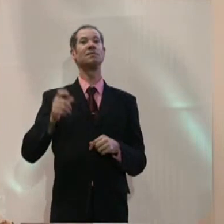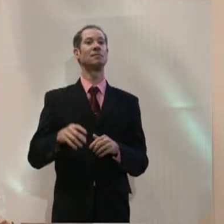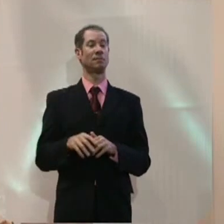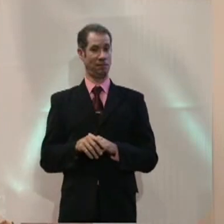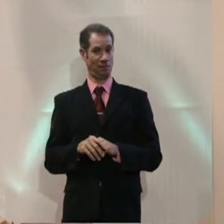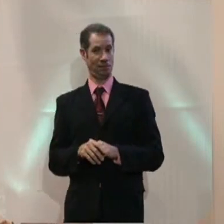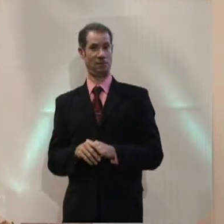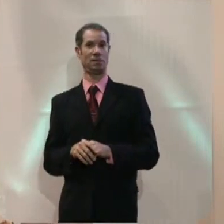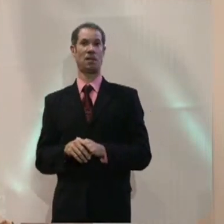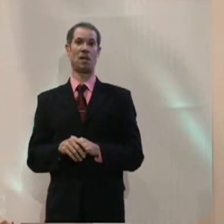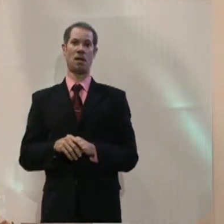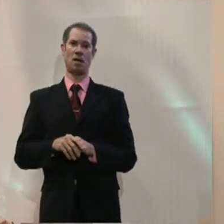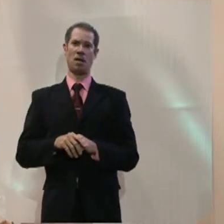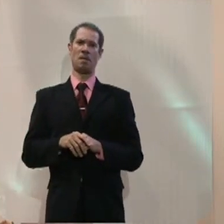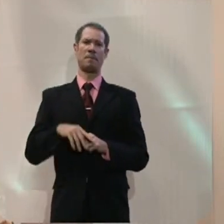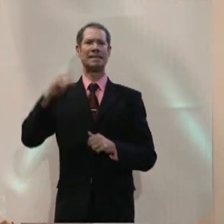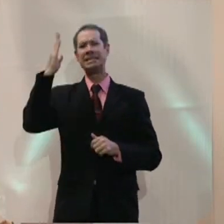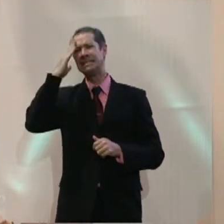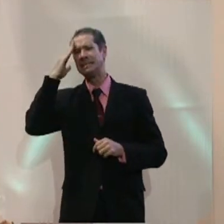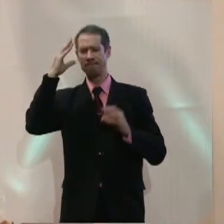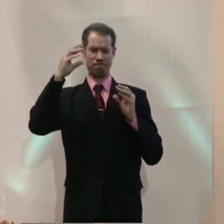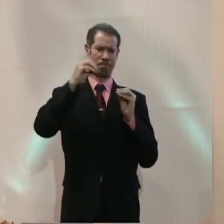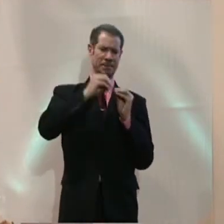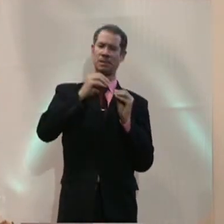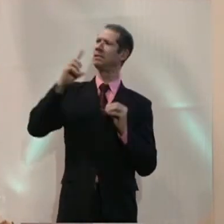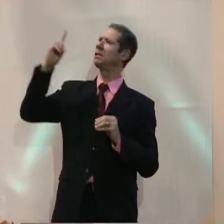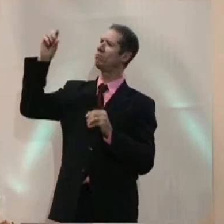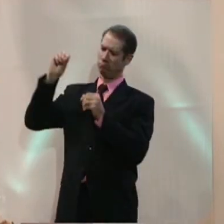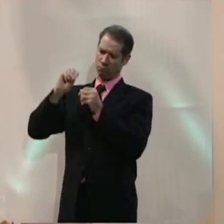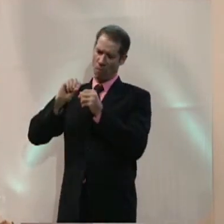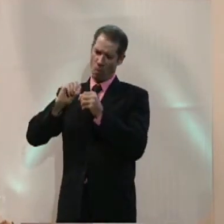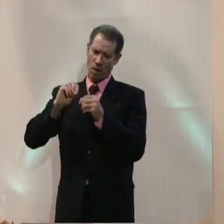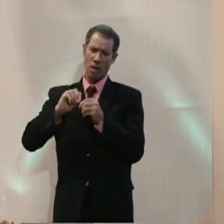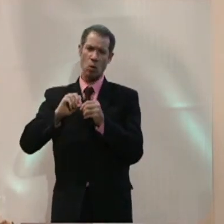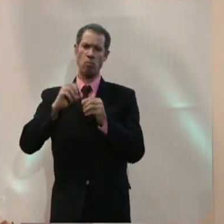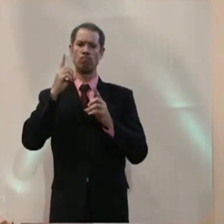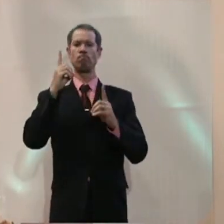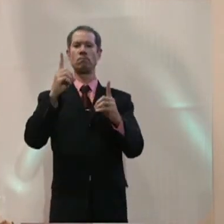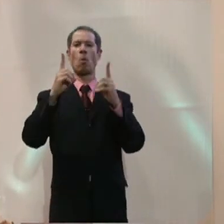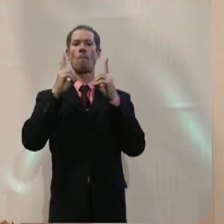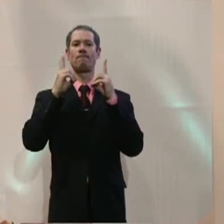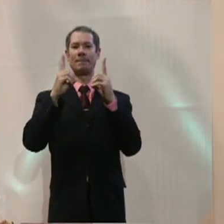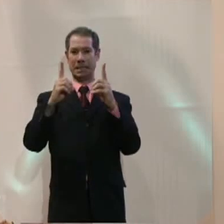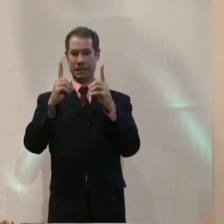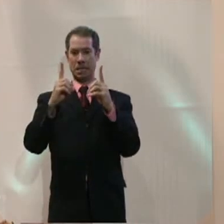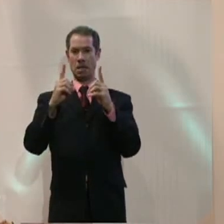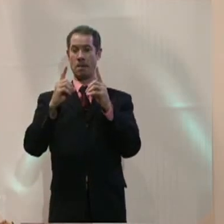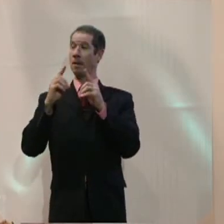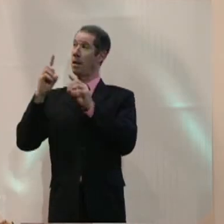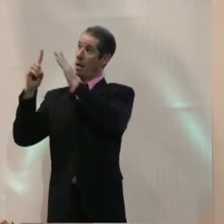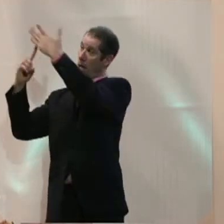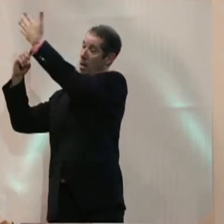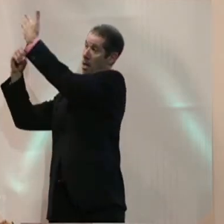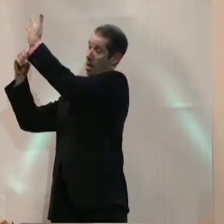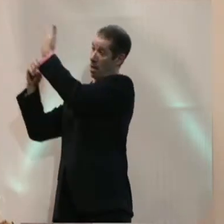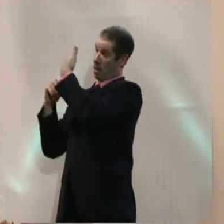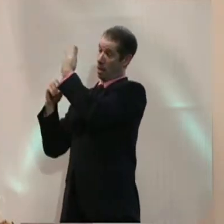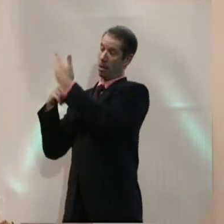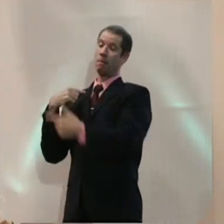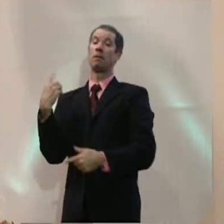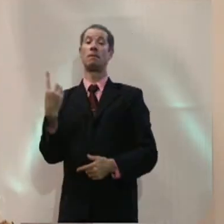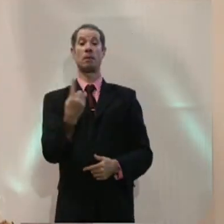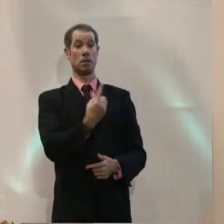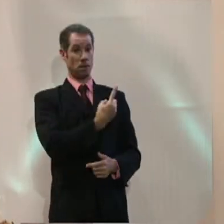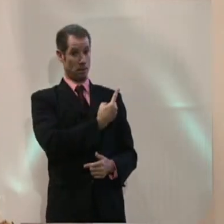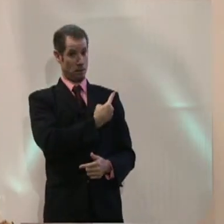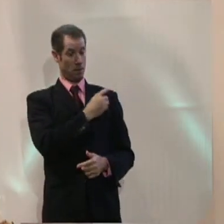interessantes para distinguir, porque Deus criou essa doutrina para revelar para a gente o